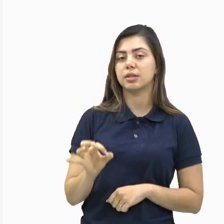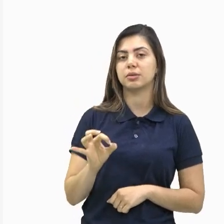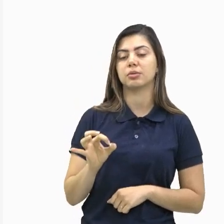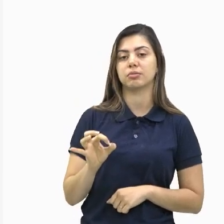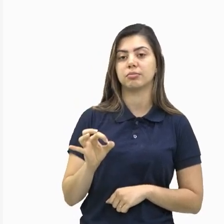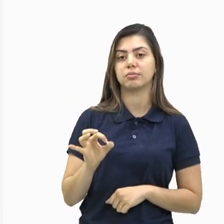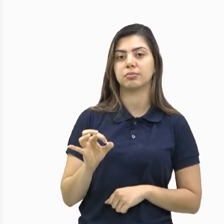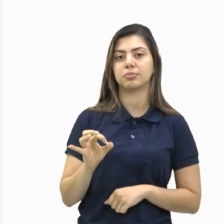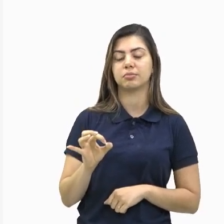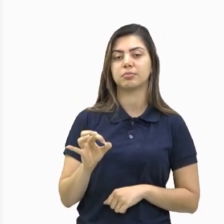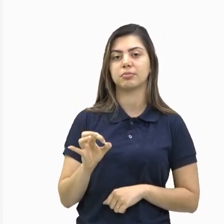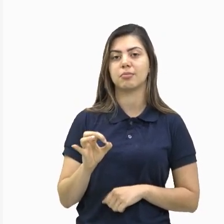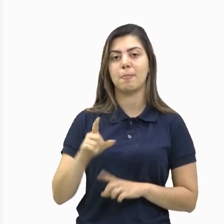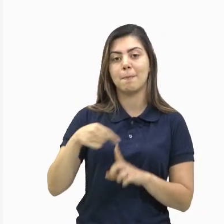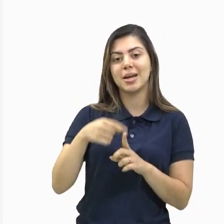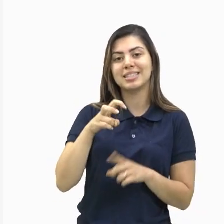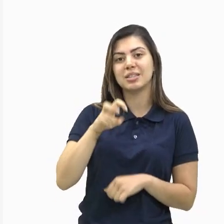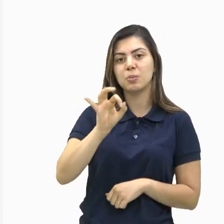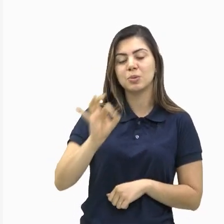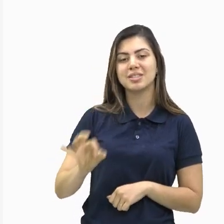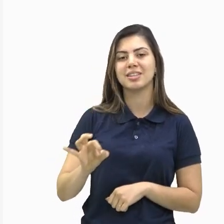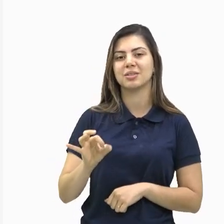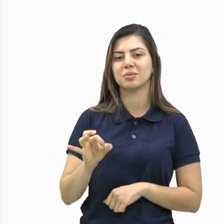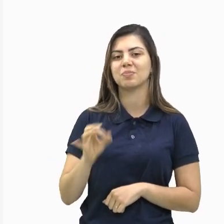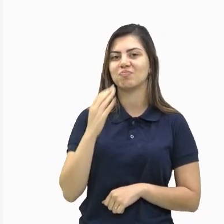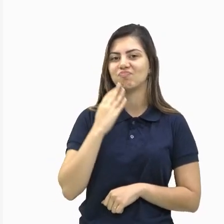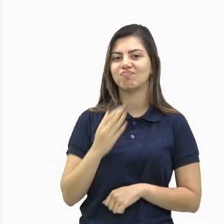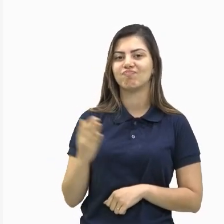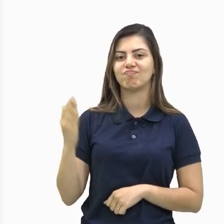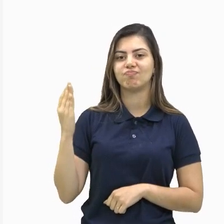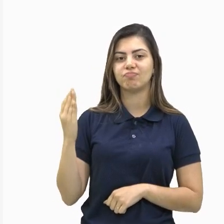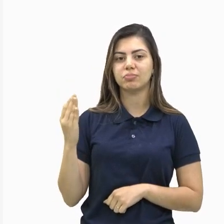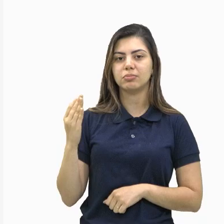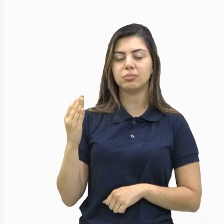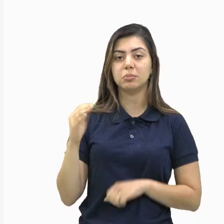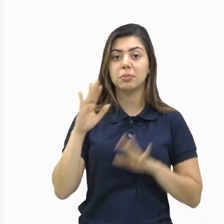de 5%, como nós temos aqui, ó, 5%.